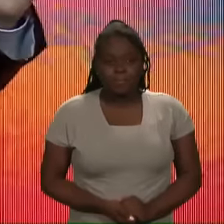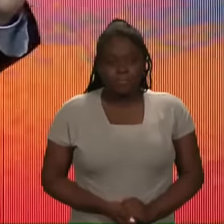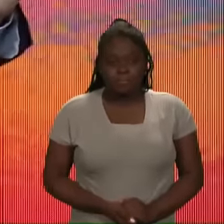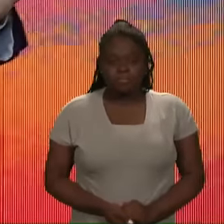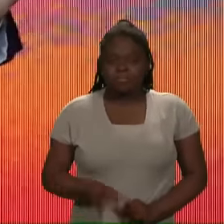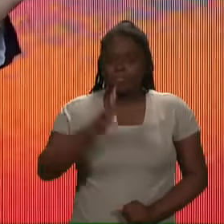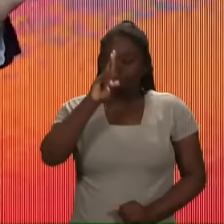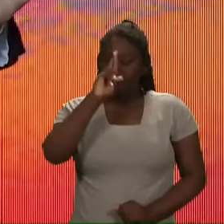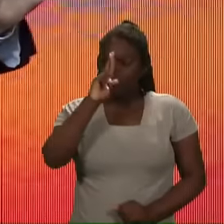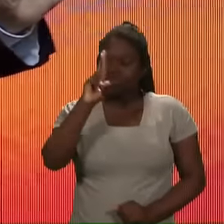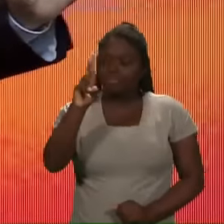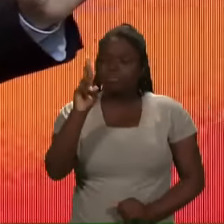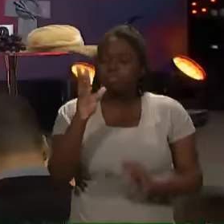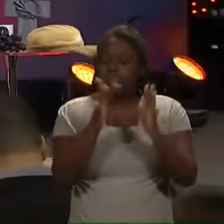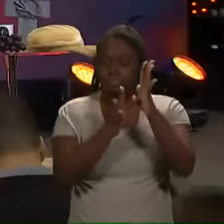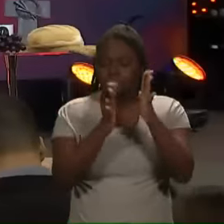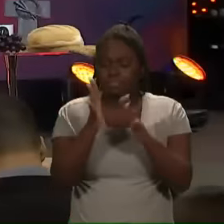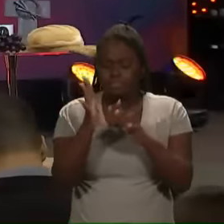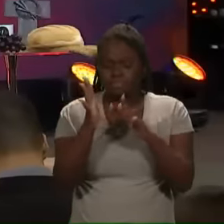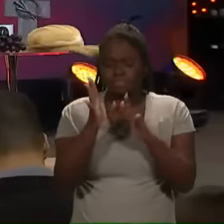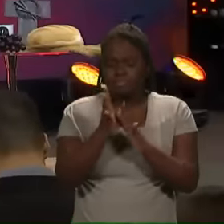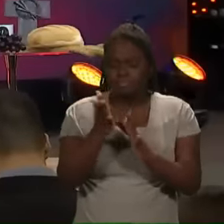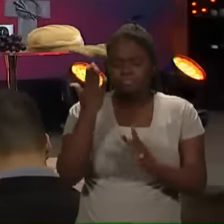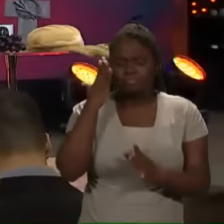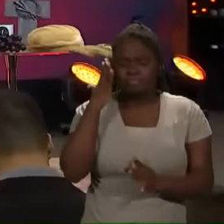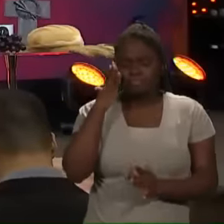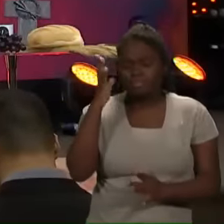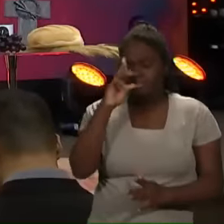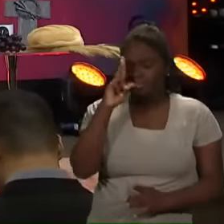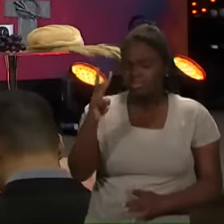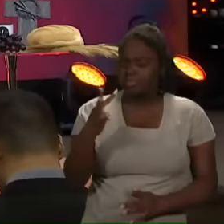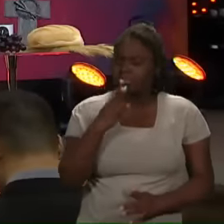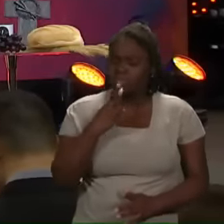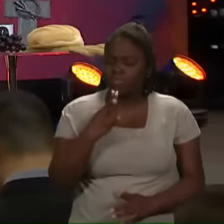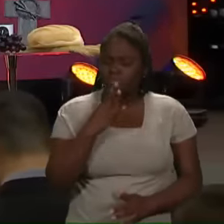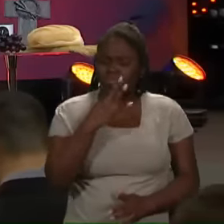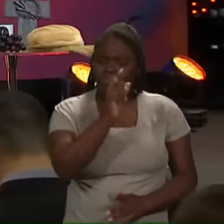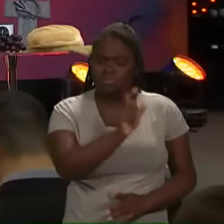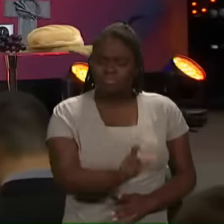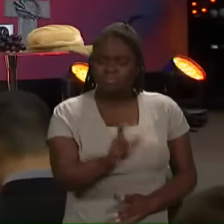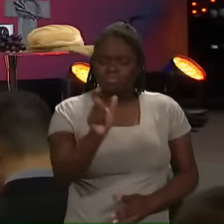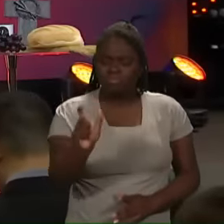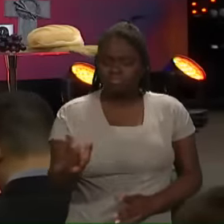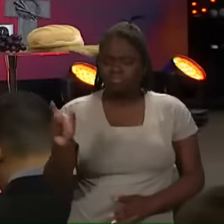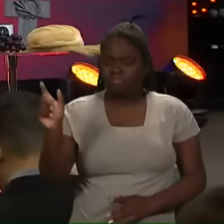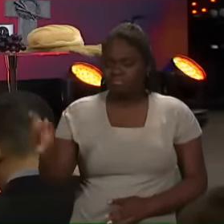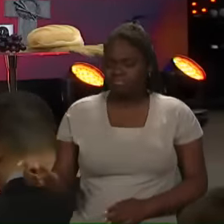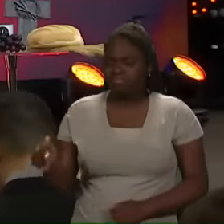Senhor Jesus, eu sei que o Senhor conhece cada pessoa que está aqui.